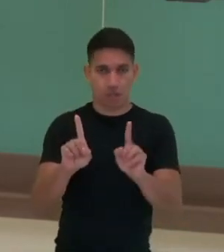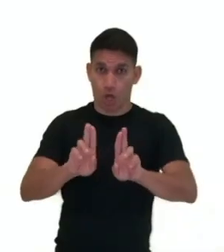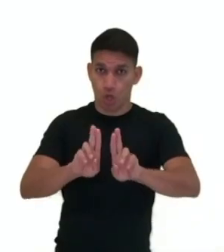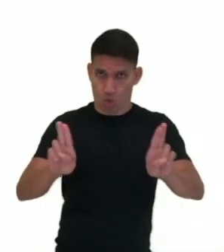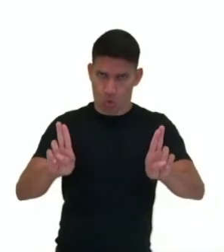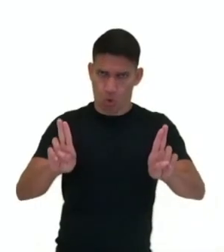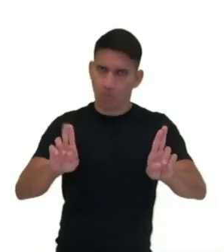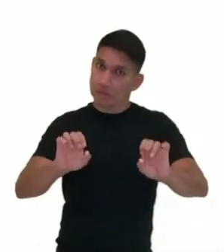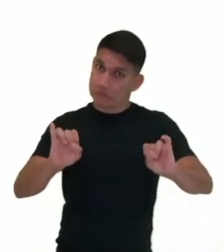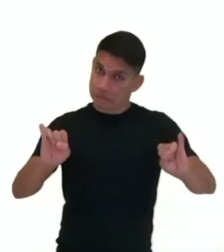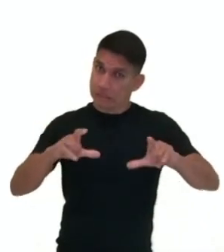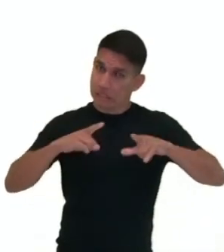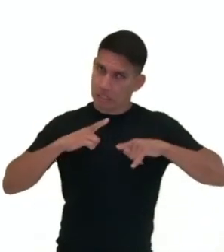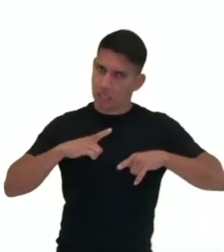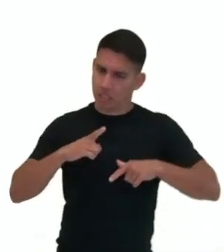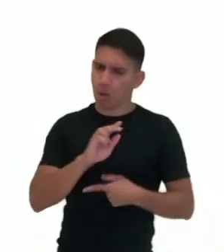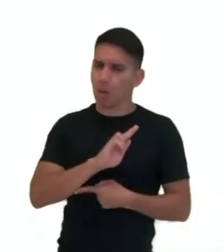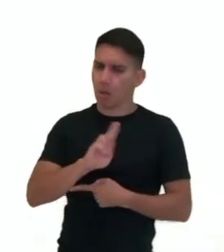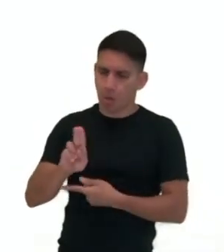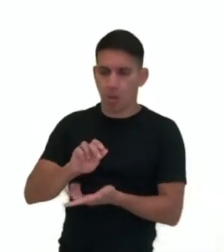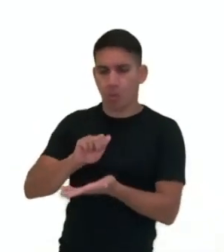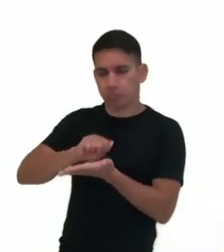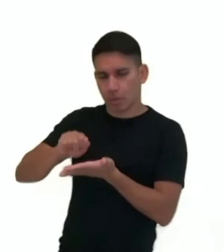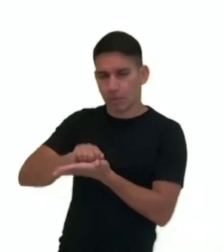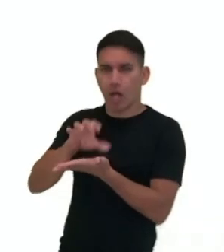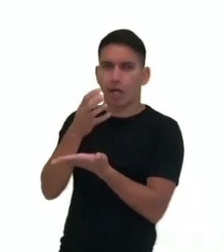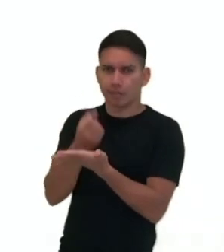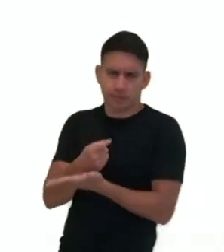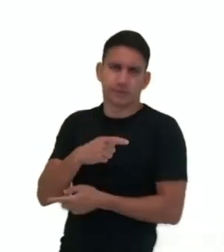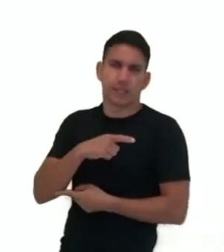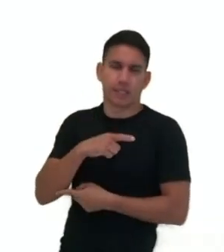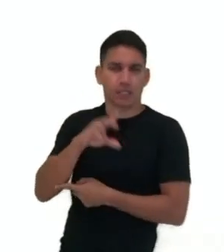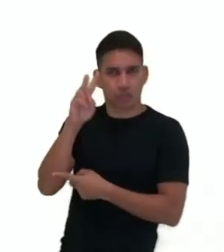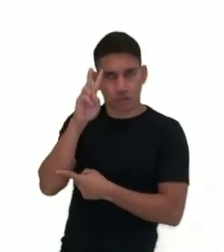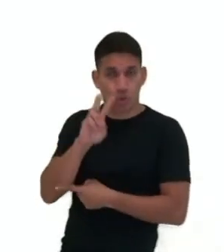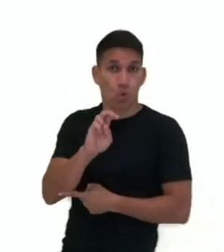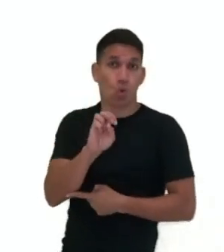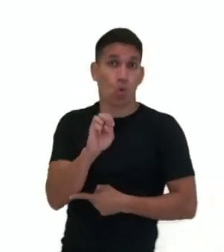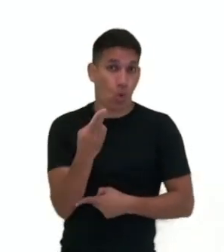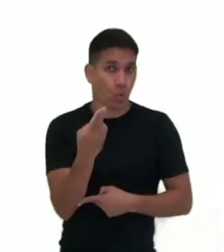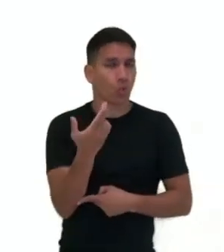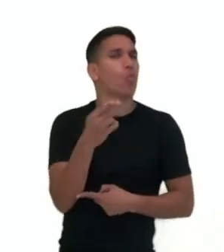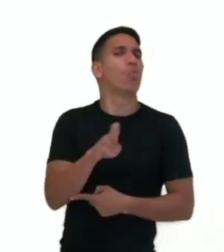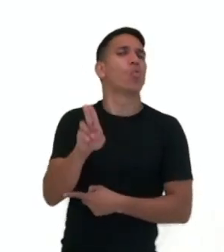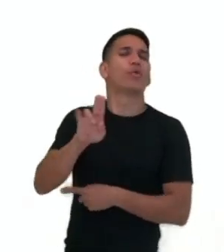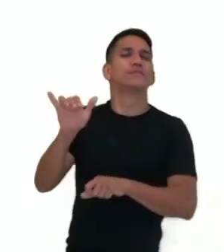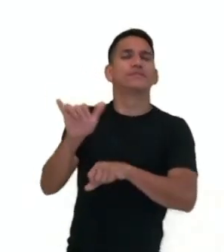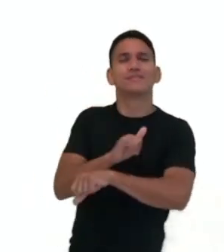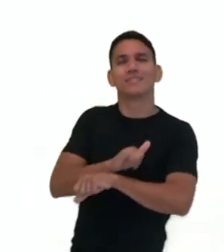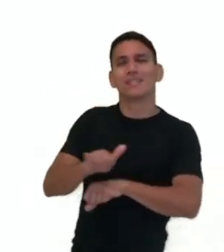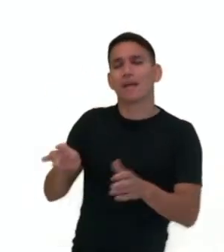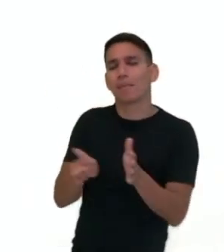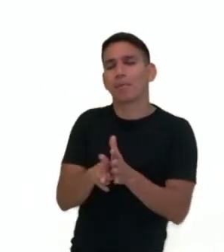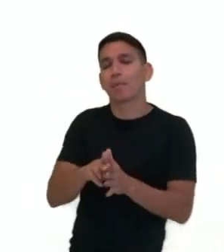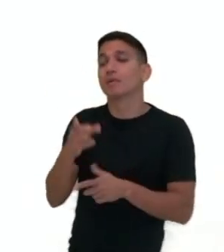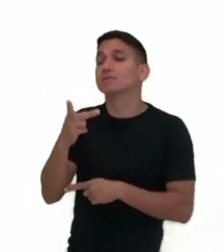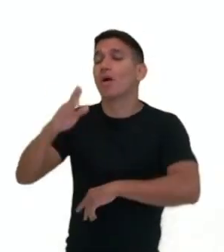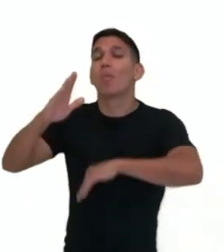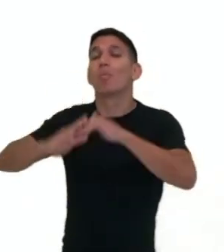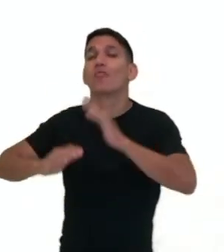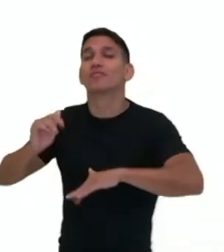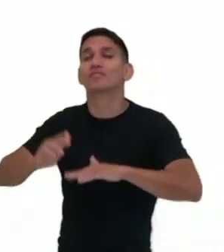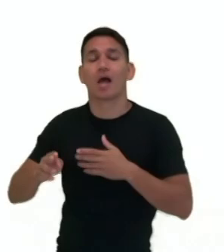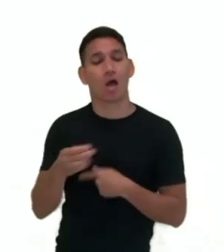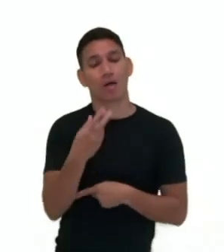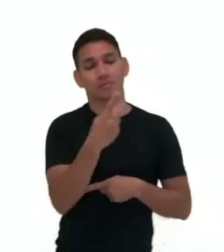nome, né, registre o nome deles na história, ou ainda utilizem aquela técnica, né, de chamar pela profissão, pela